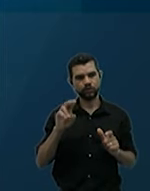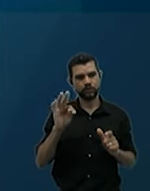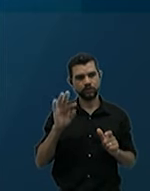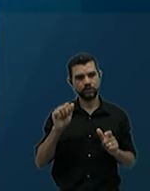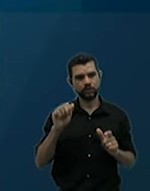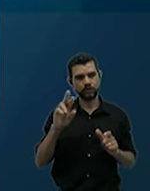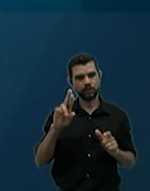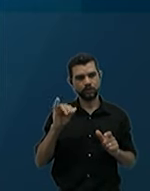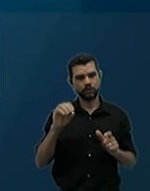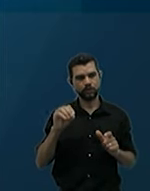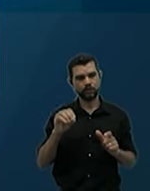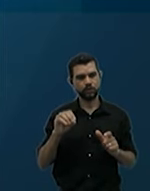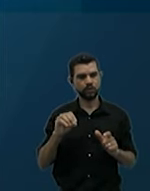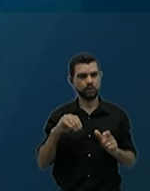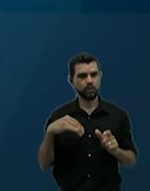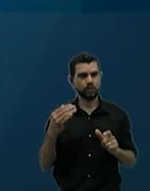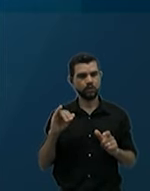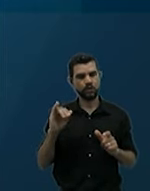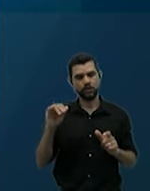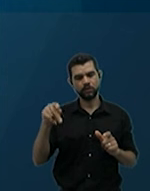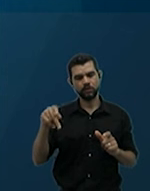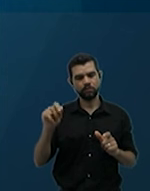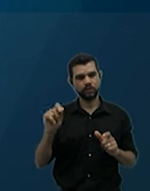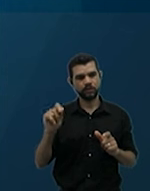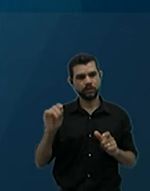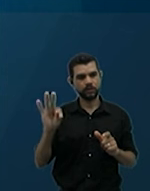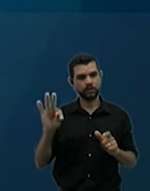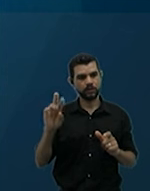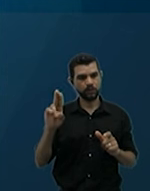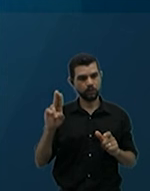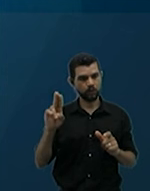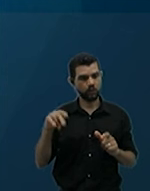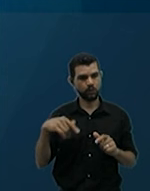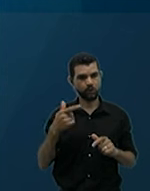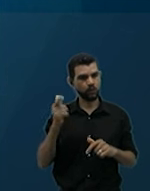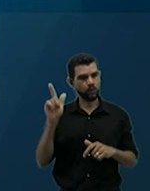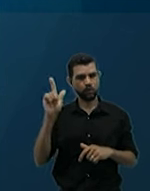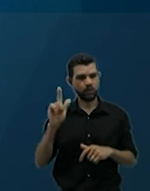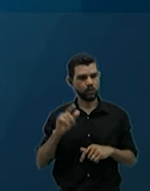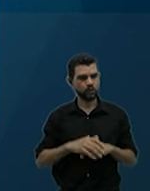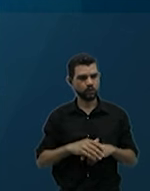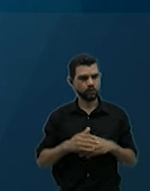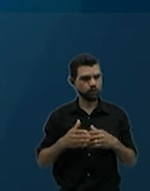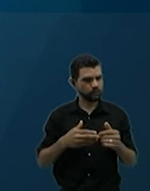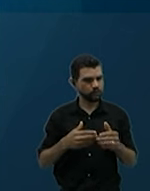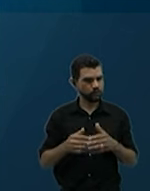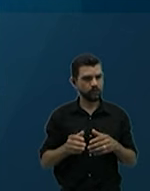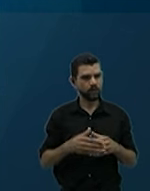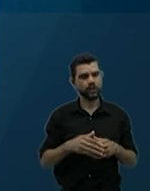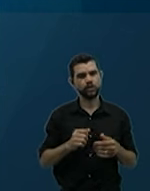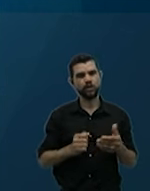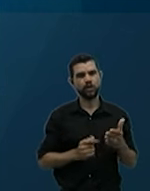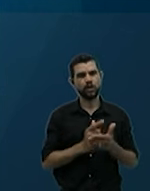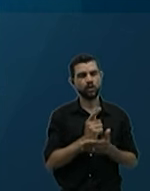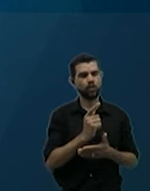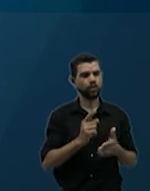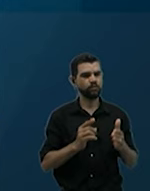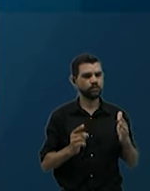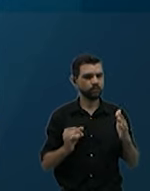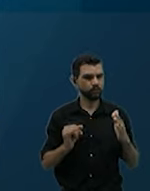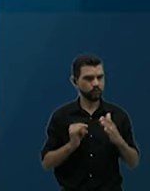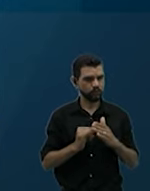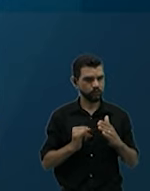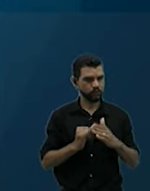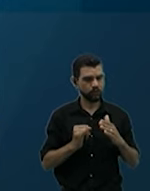débitos que não sejam aqueles que envolvem a própria compra e aquisição do imóvel, quando há esse outro braço, vamos dizer